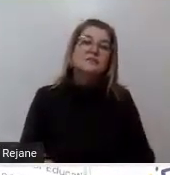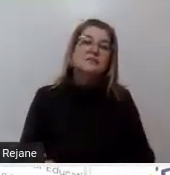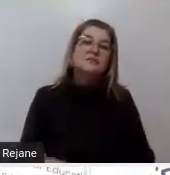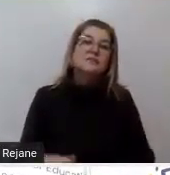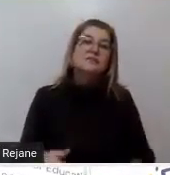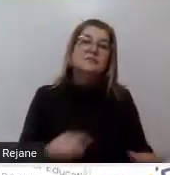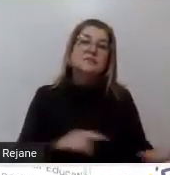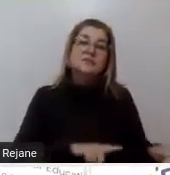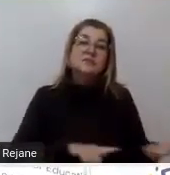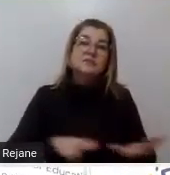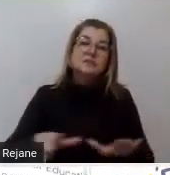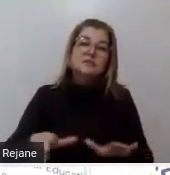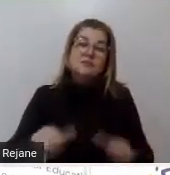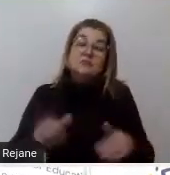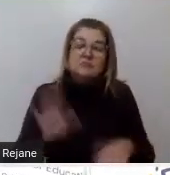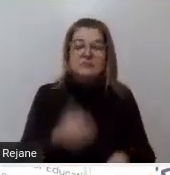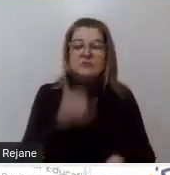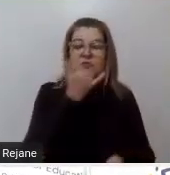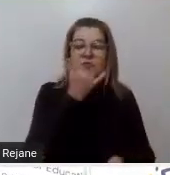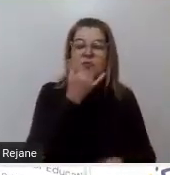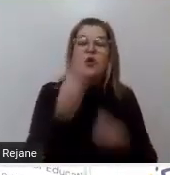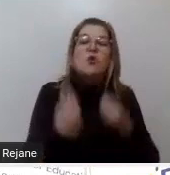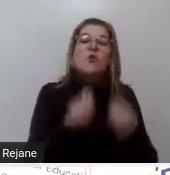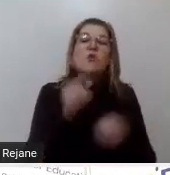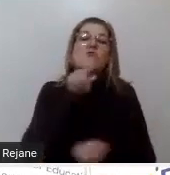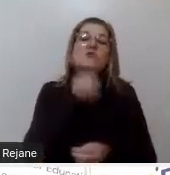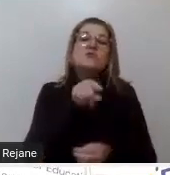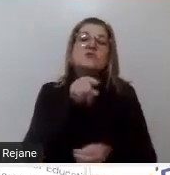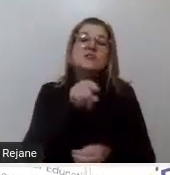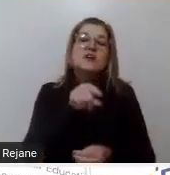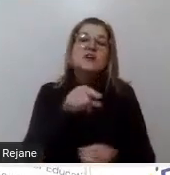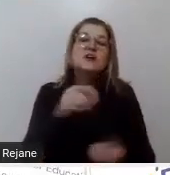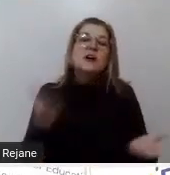nessa pandemia.